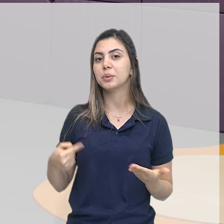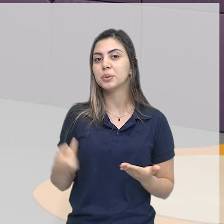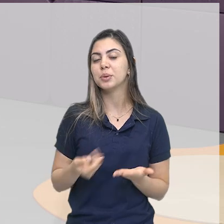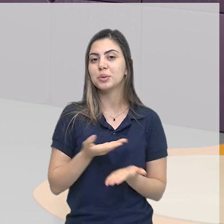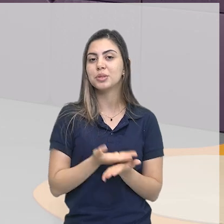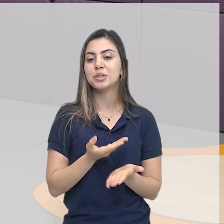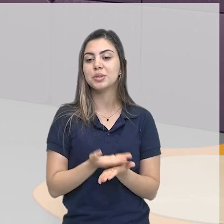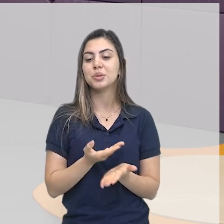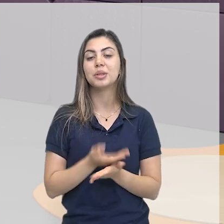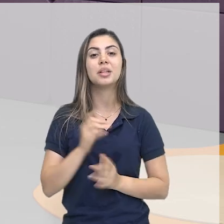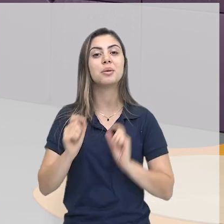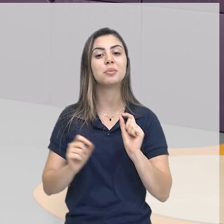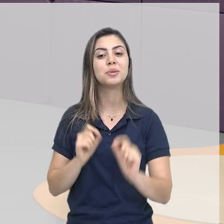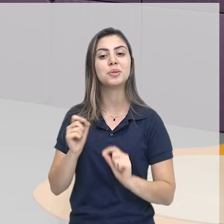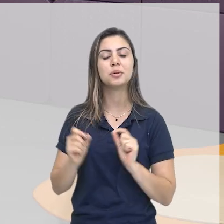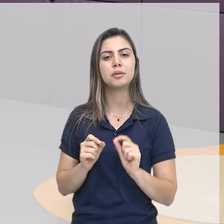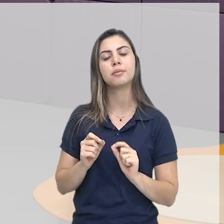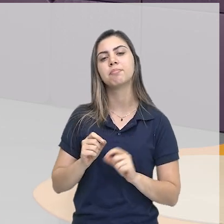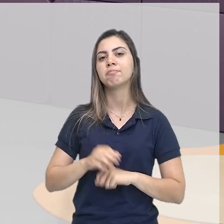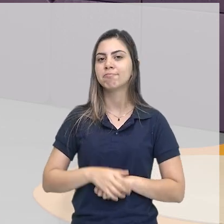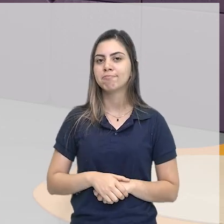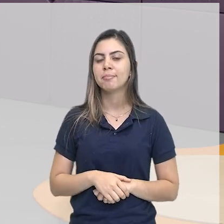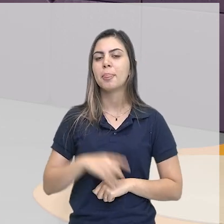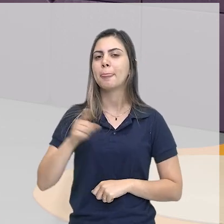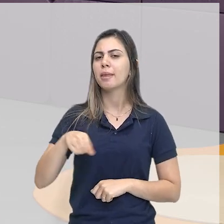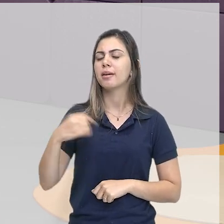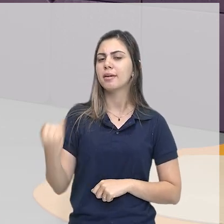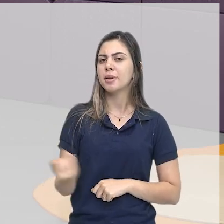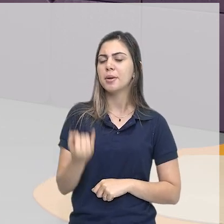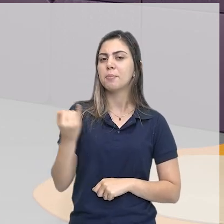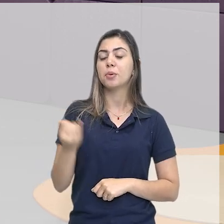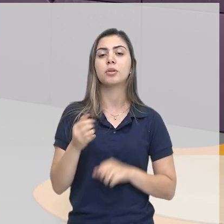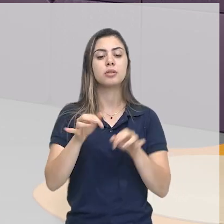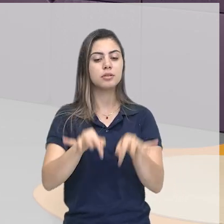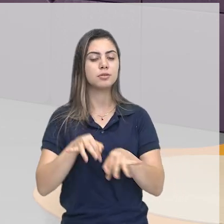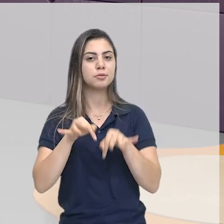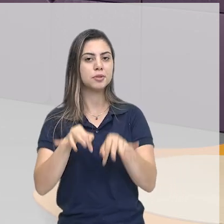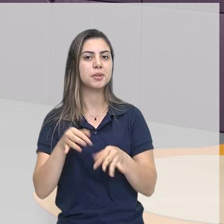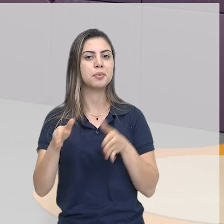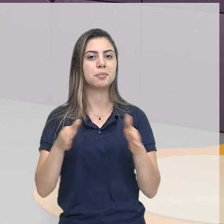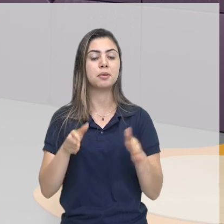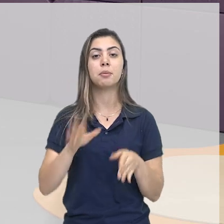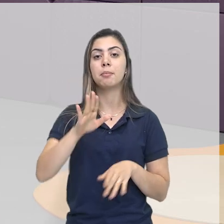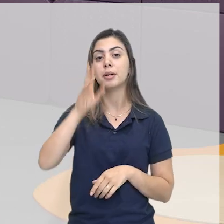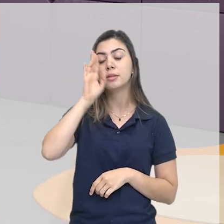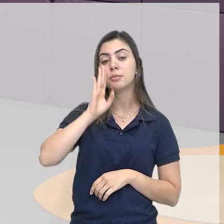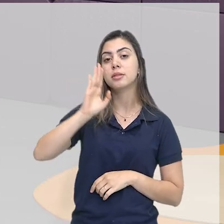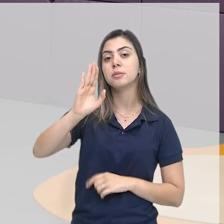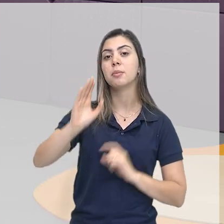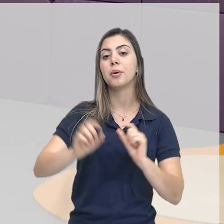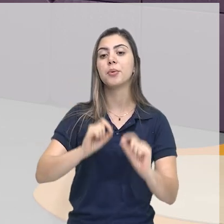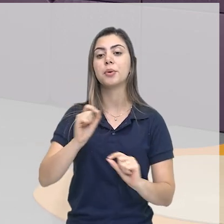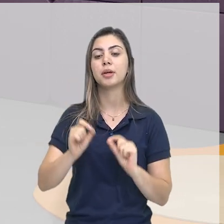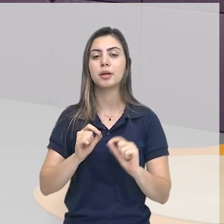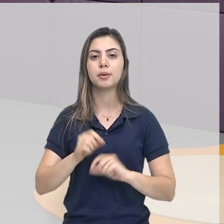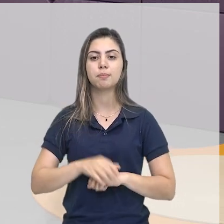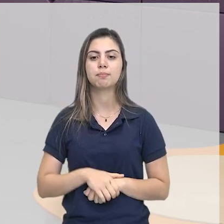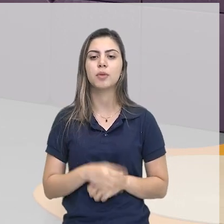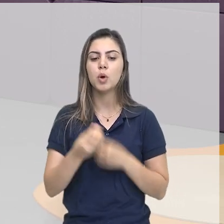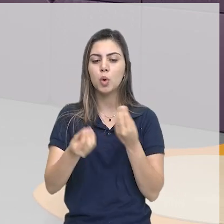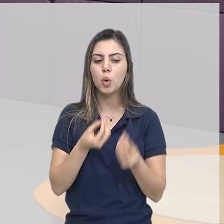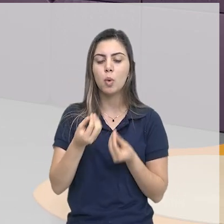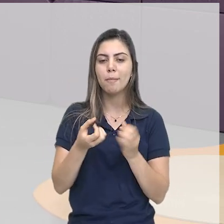na nossa aula a importância, né, do feudalismo e principalmente a